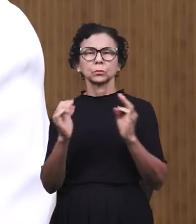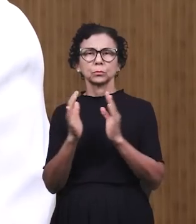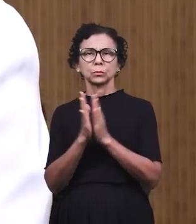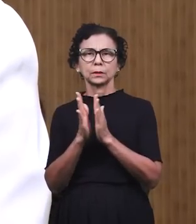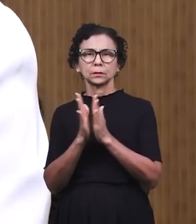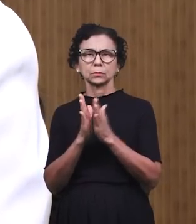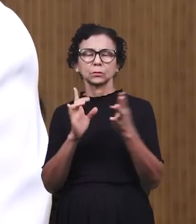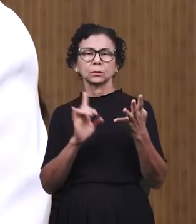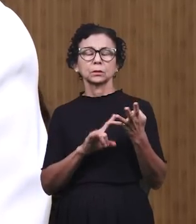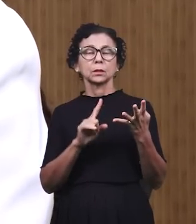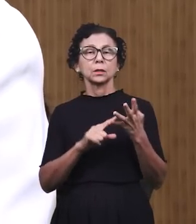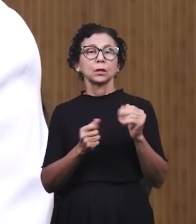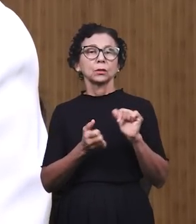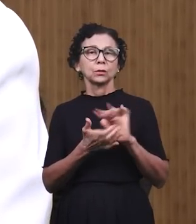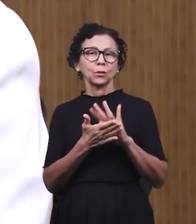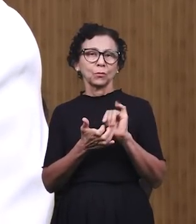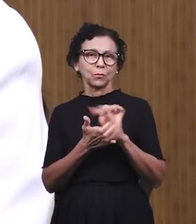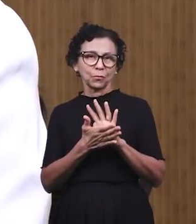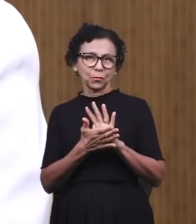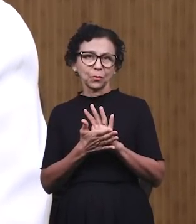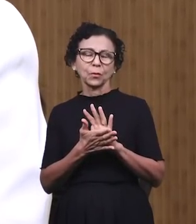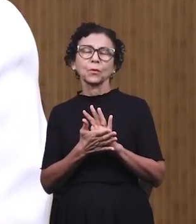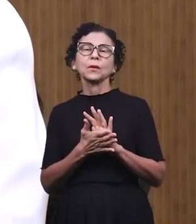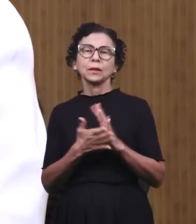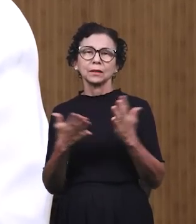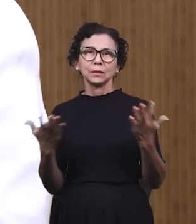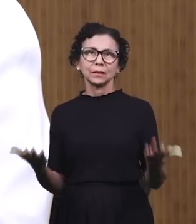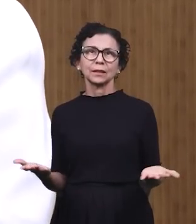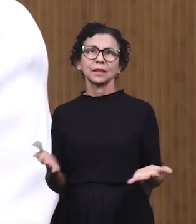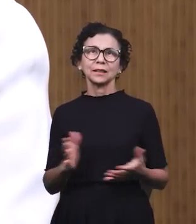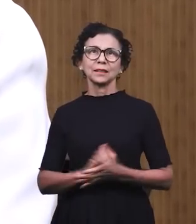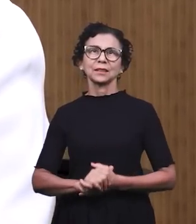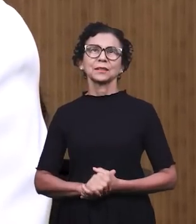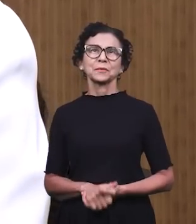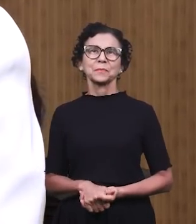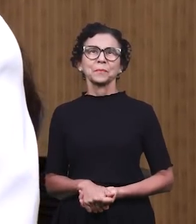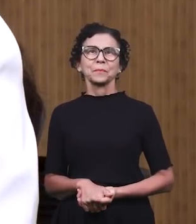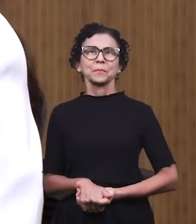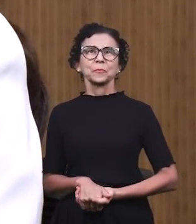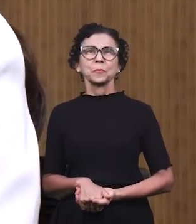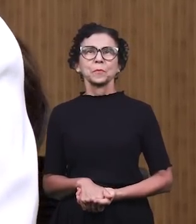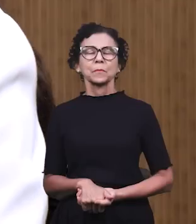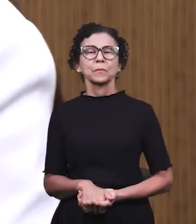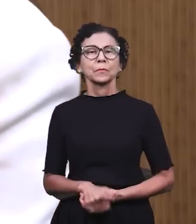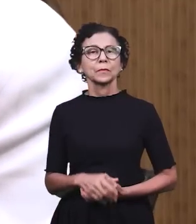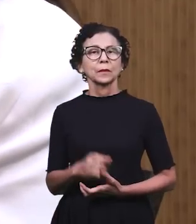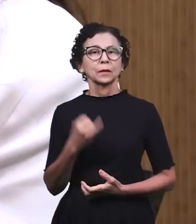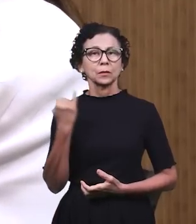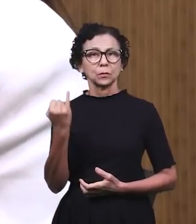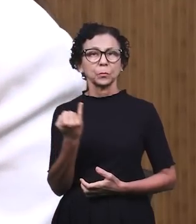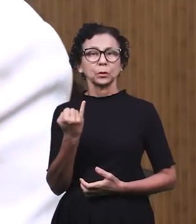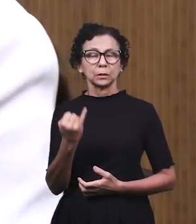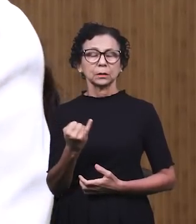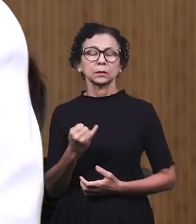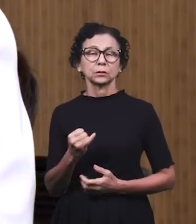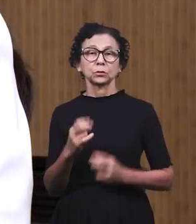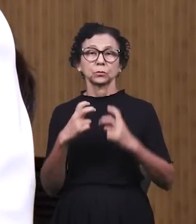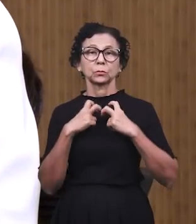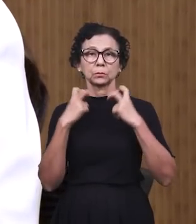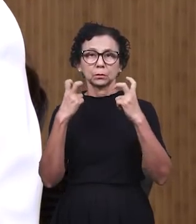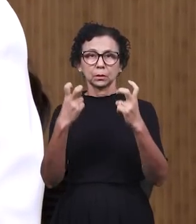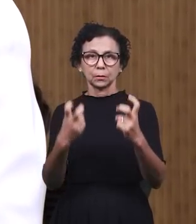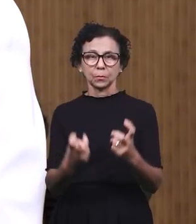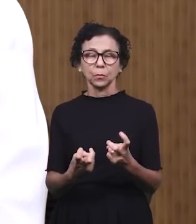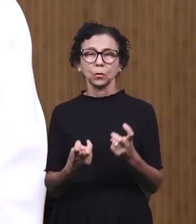a bênção apostólica, que é muito importante, que nós falamos, que para receber a bênção do culto é muito importante o clamor e também, no